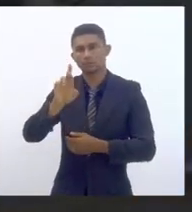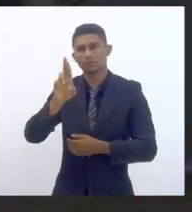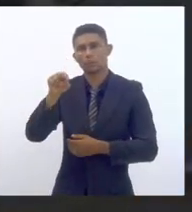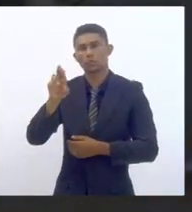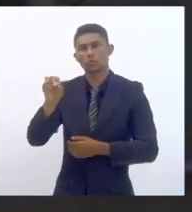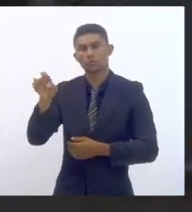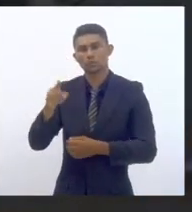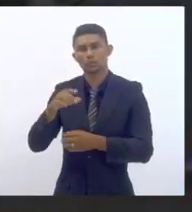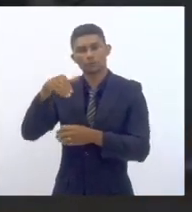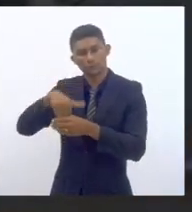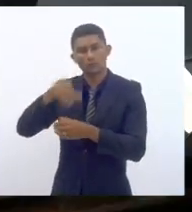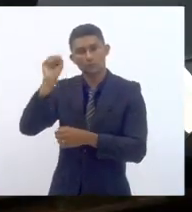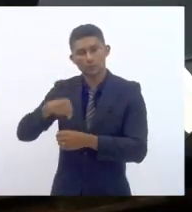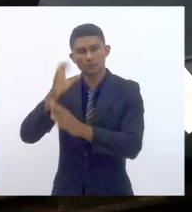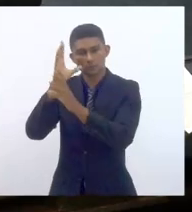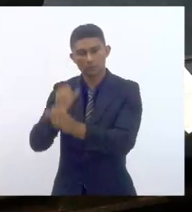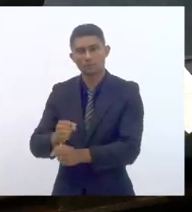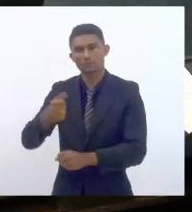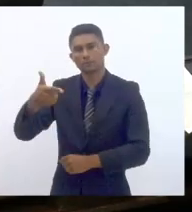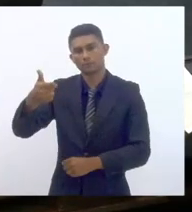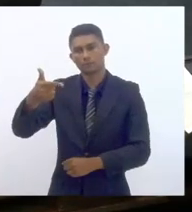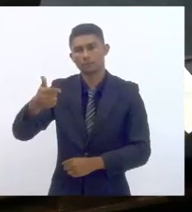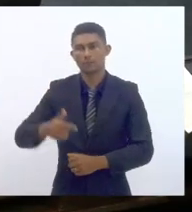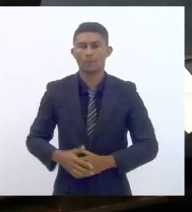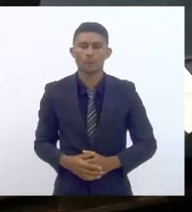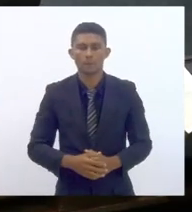sim, 12.